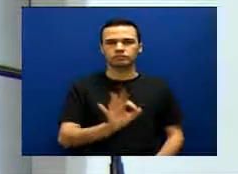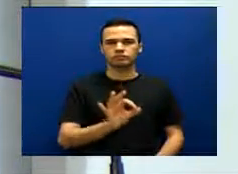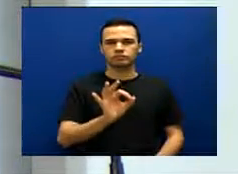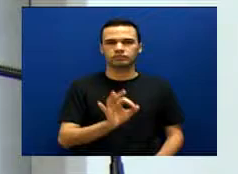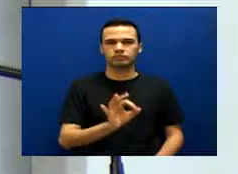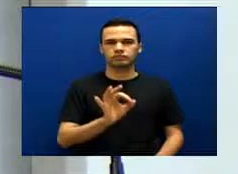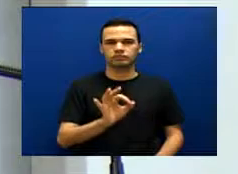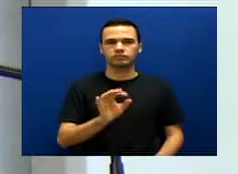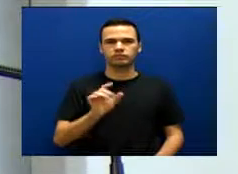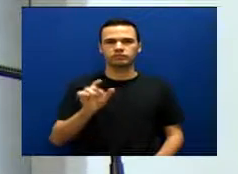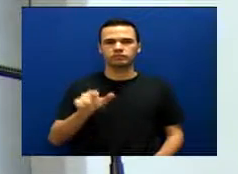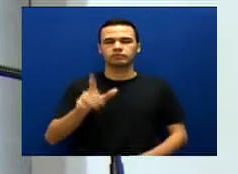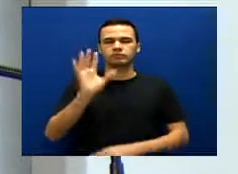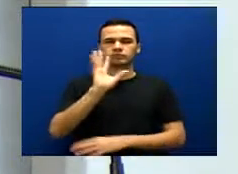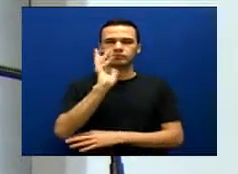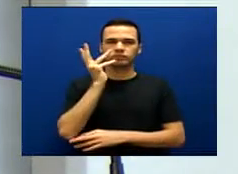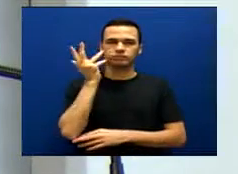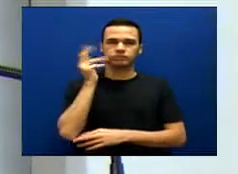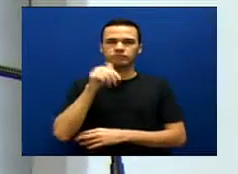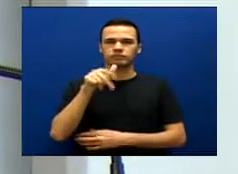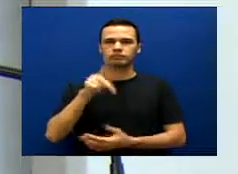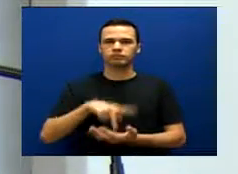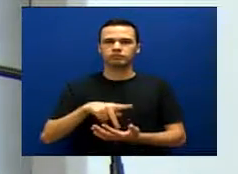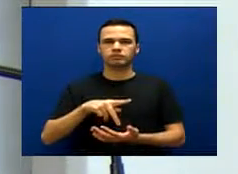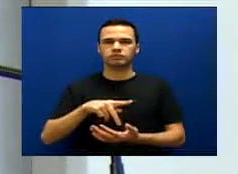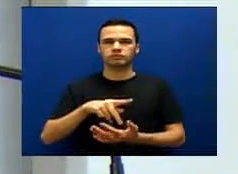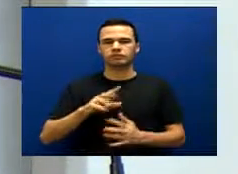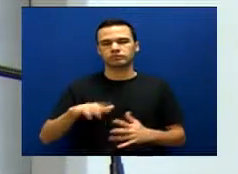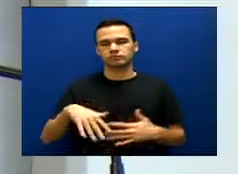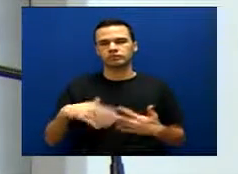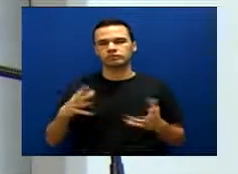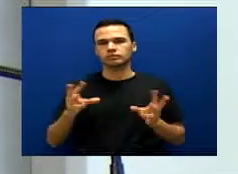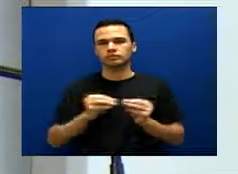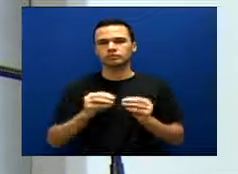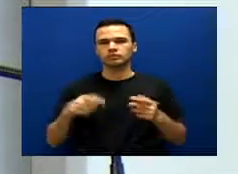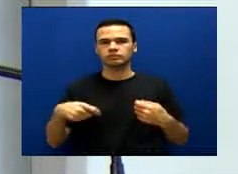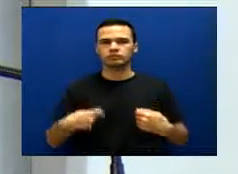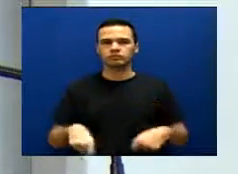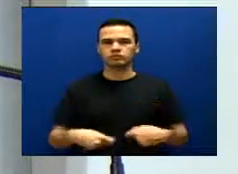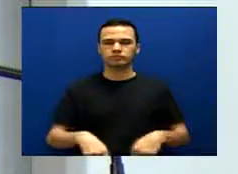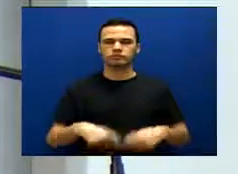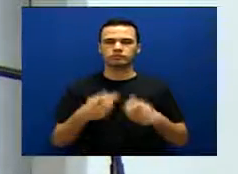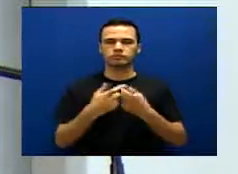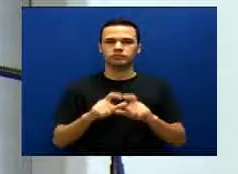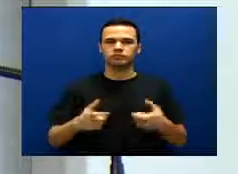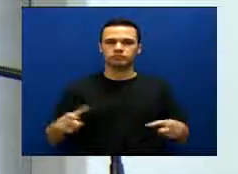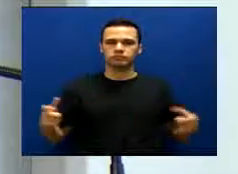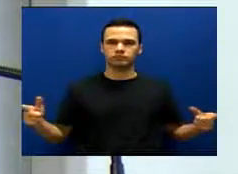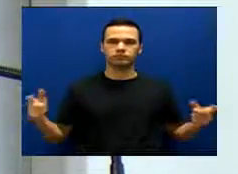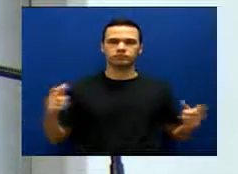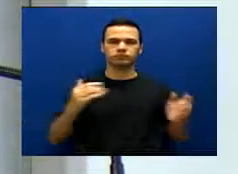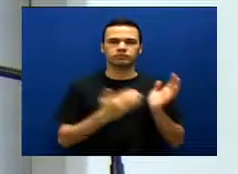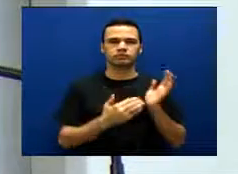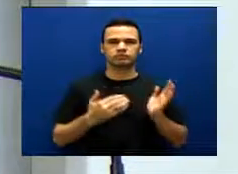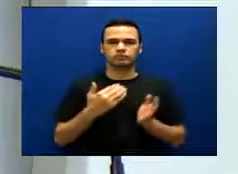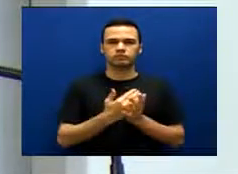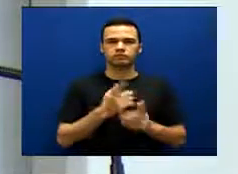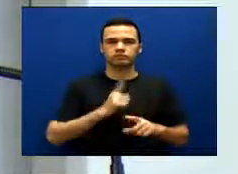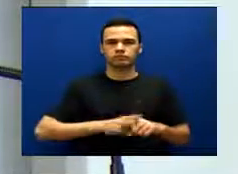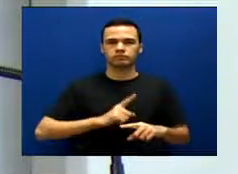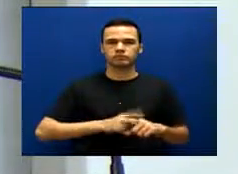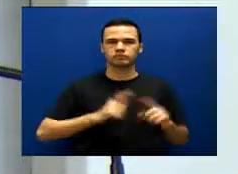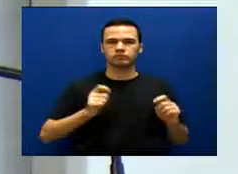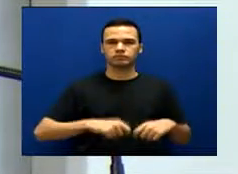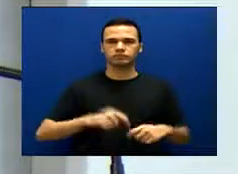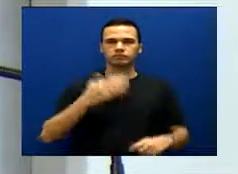16% de vegetação natural. Ou seja, nós precisamos ampliar ao máximo, até para que haja